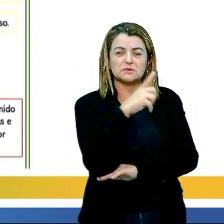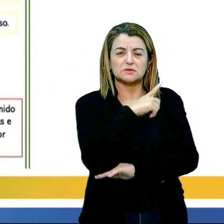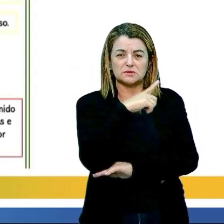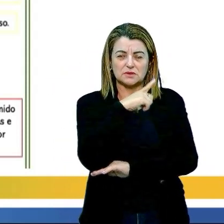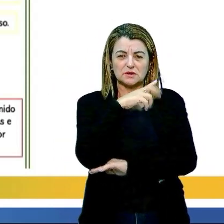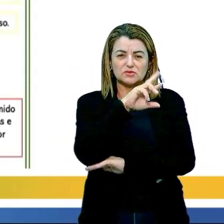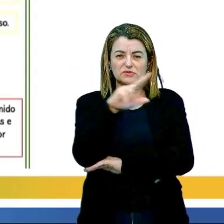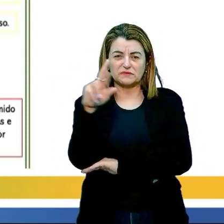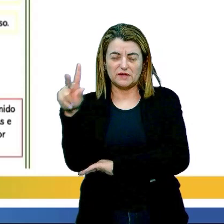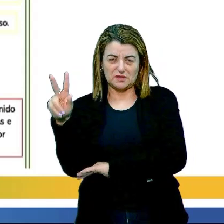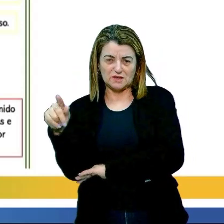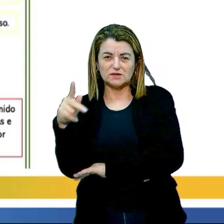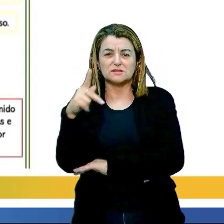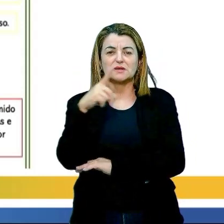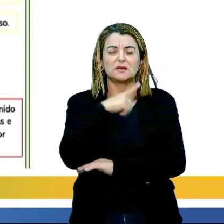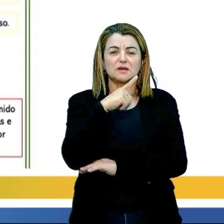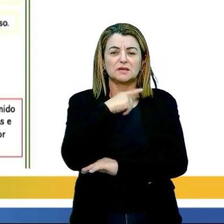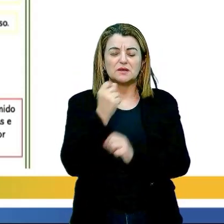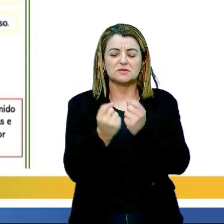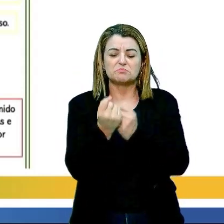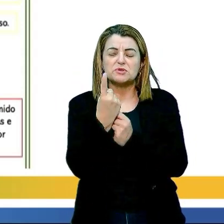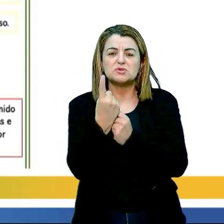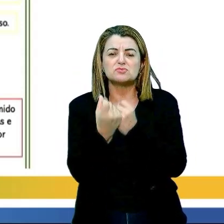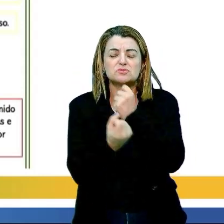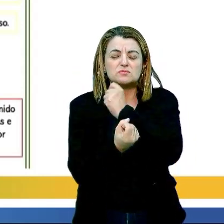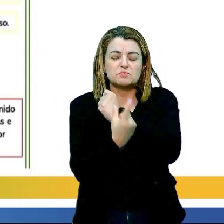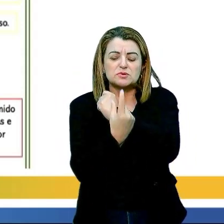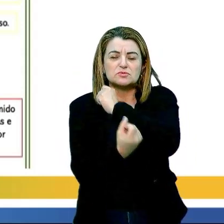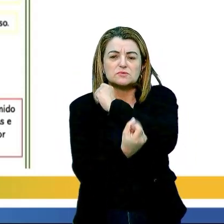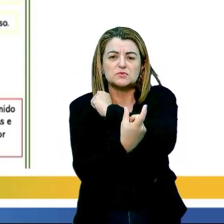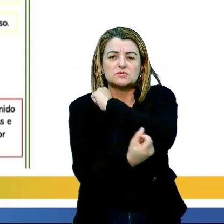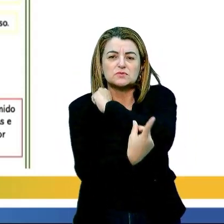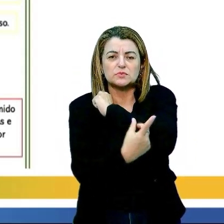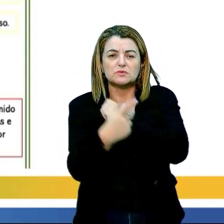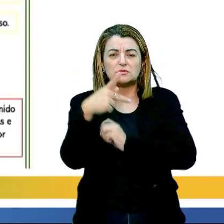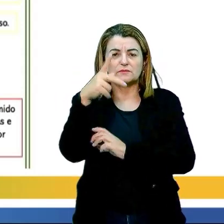Existem muitos espinhos na Caatinga, lá onde